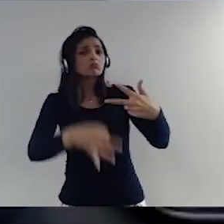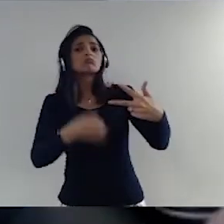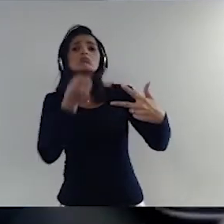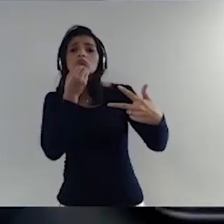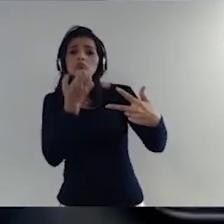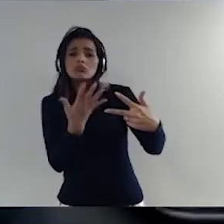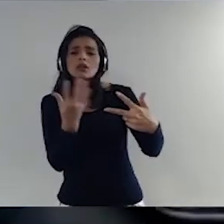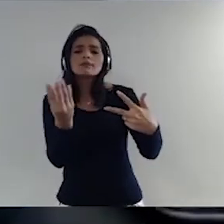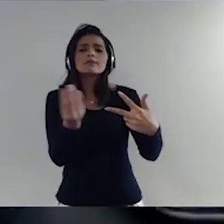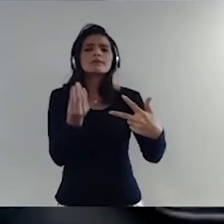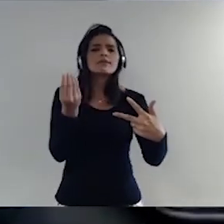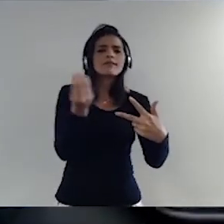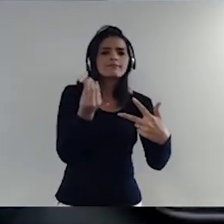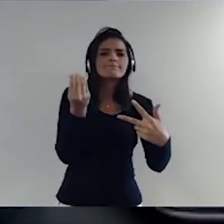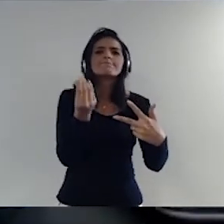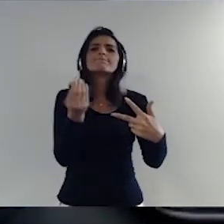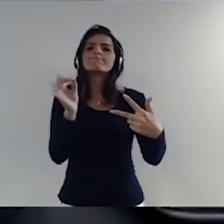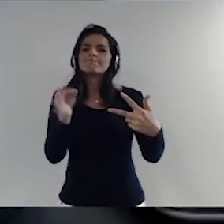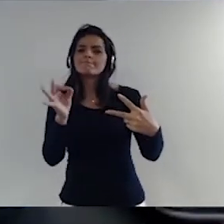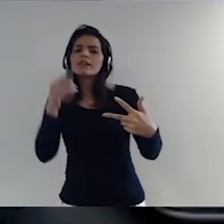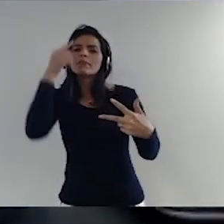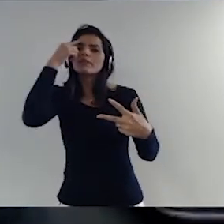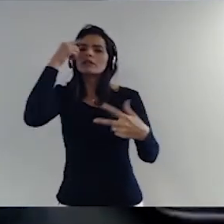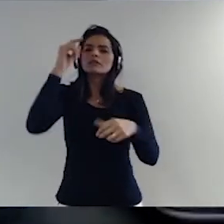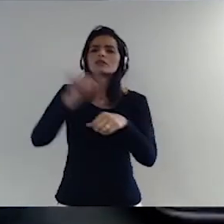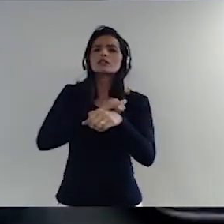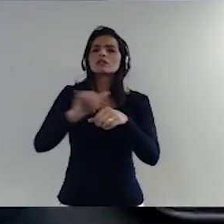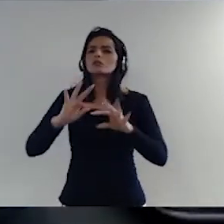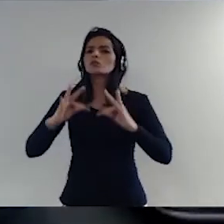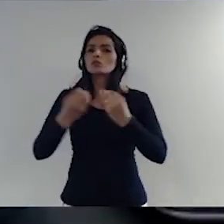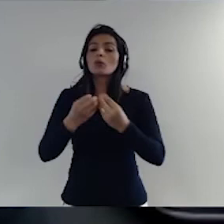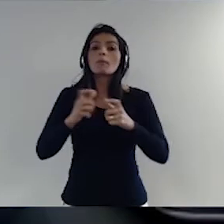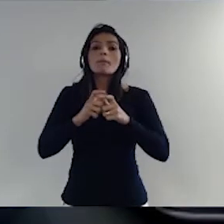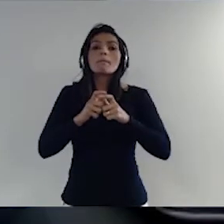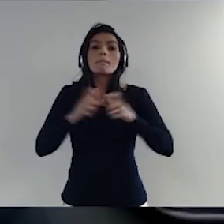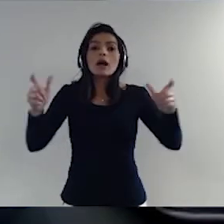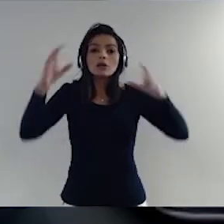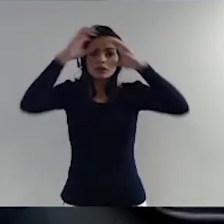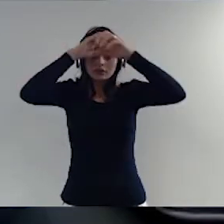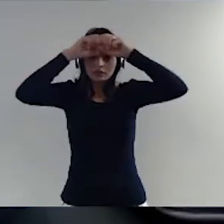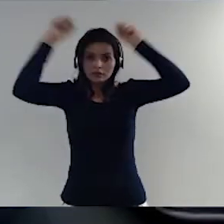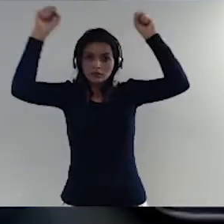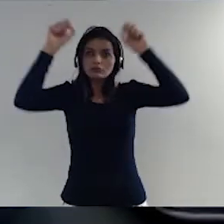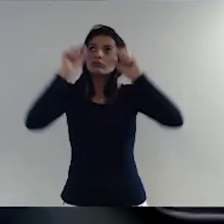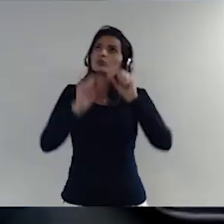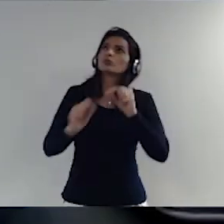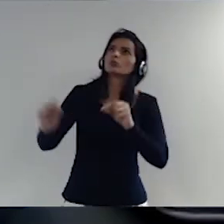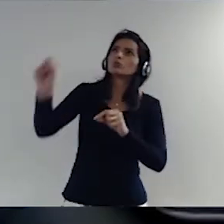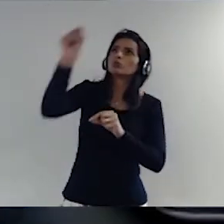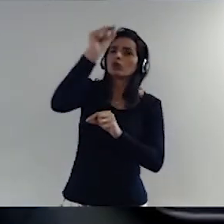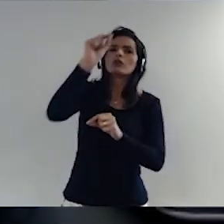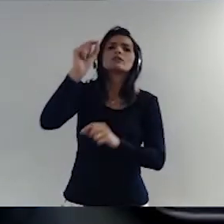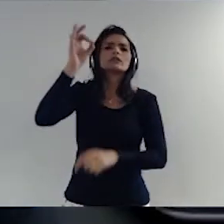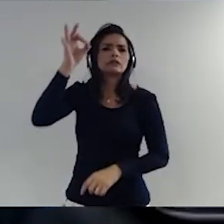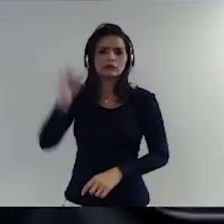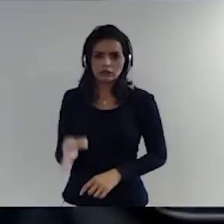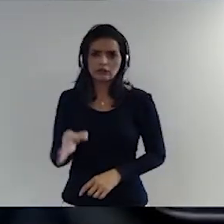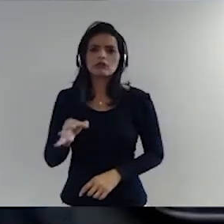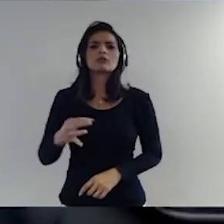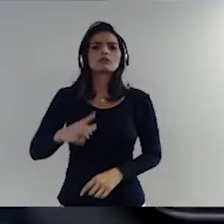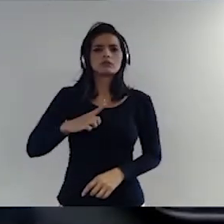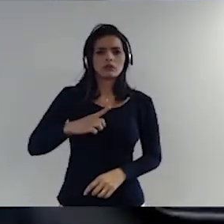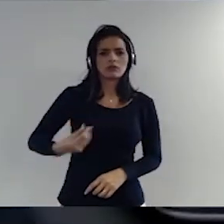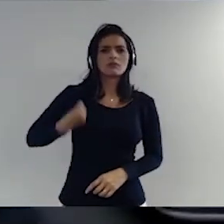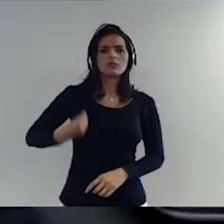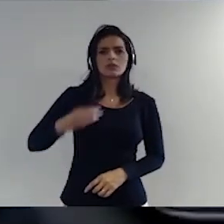sido sensível a essa questão. A grande maioria dos tribunais, com, sem dúvida alguma, a participação